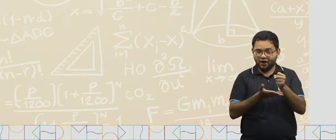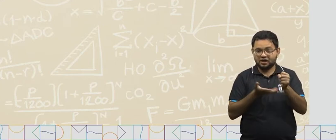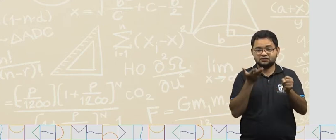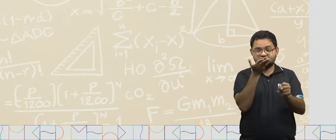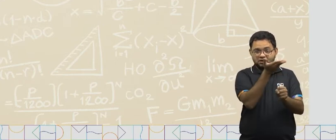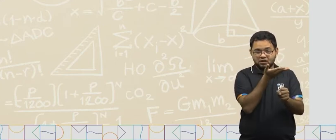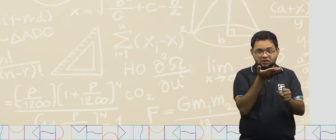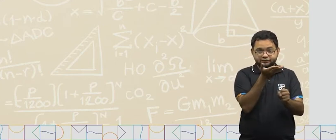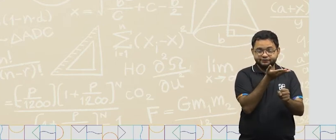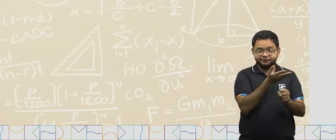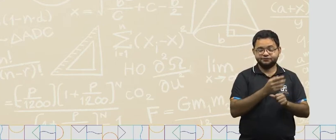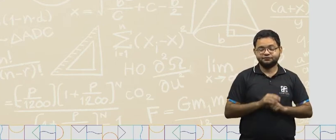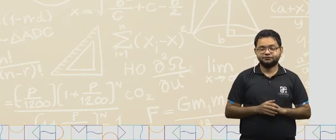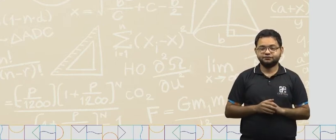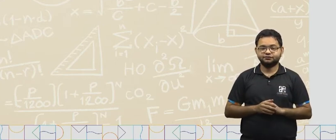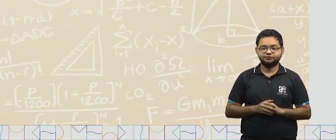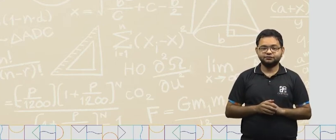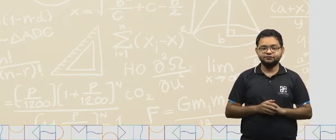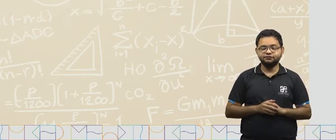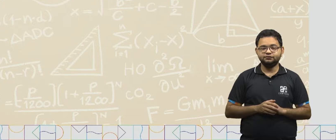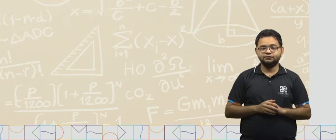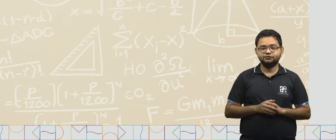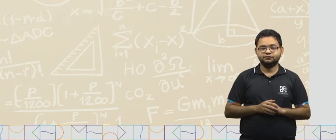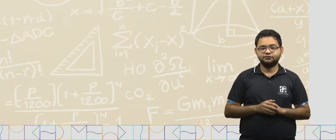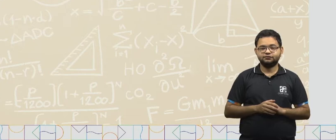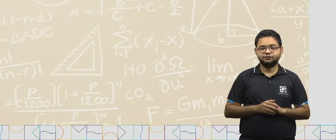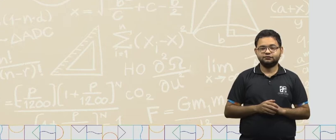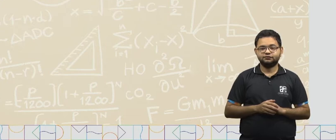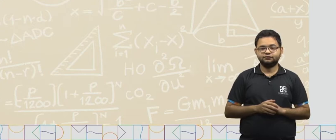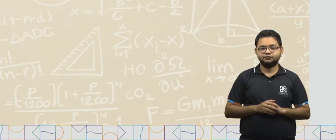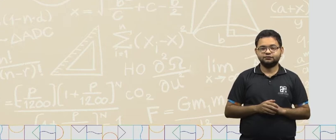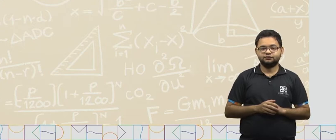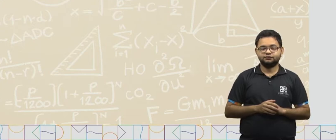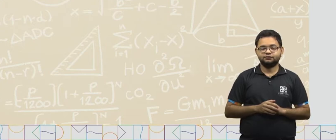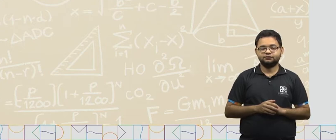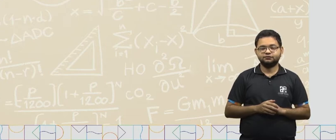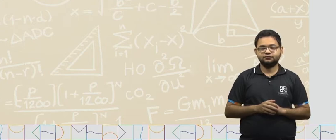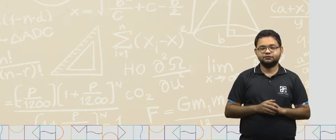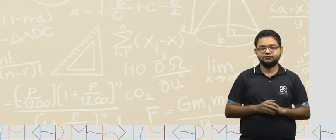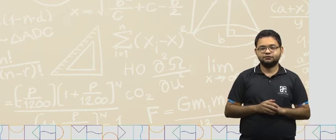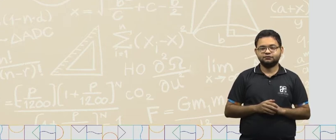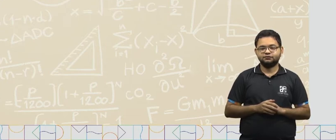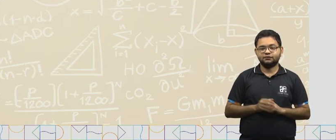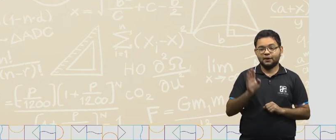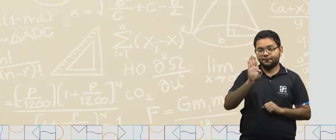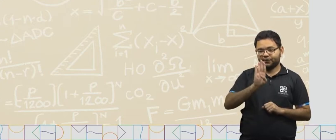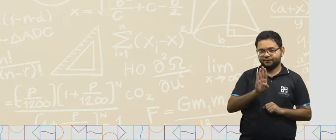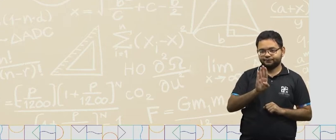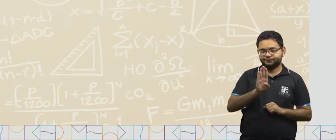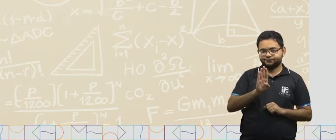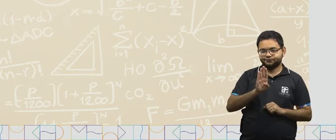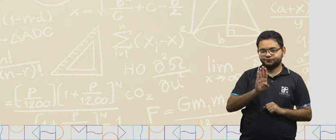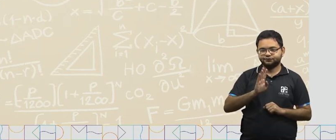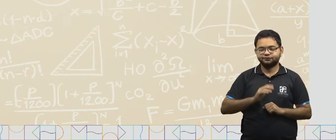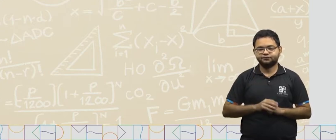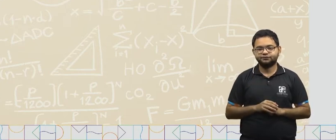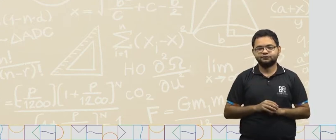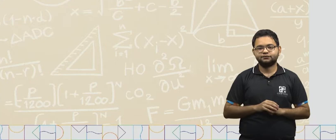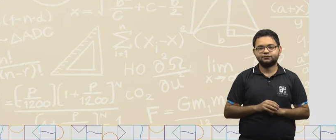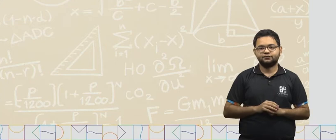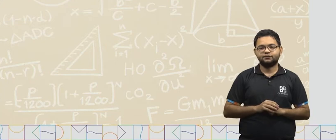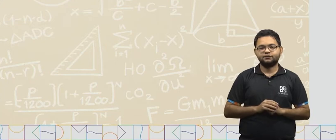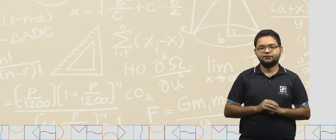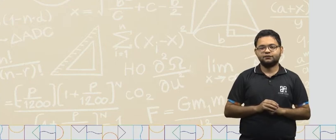com base e com topo. Logo, ele é um prisma. Muito bem. Letra B.